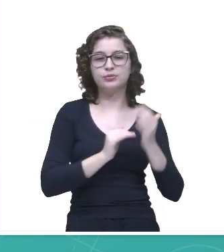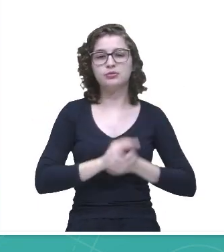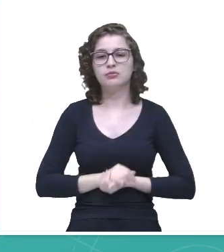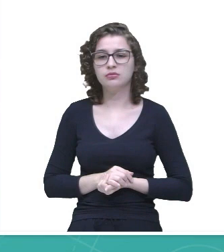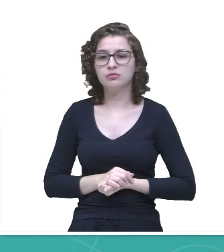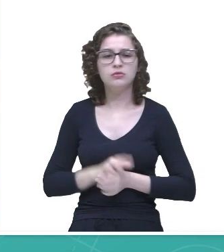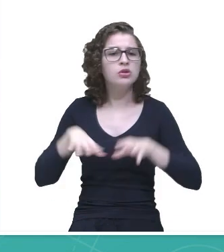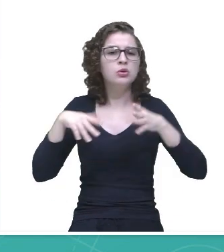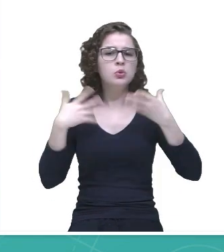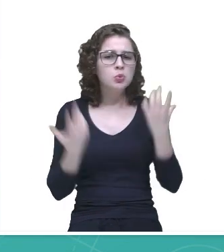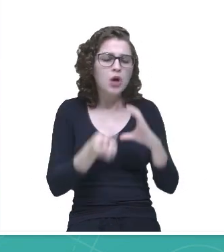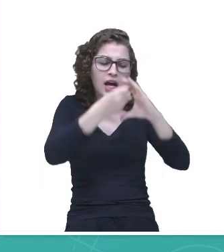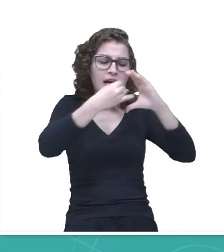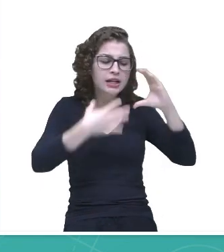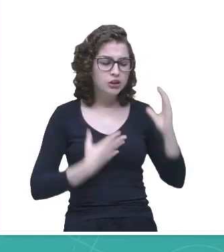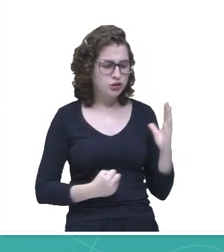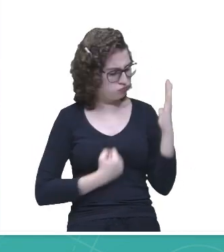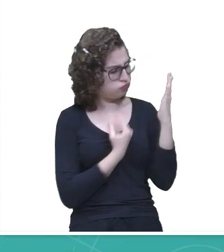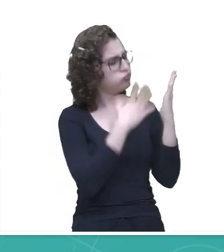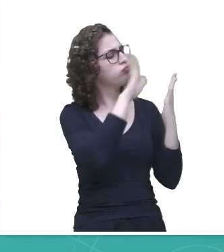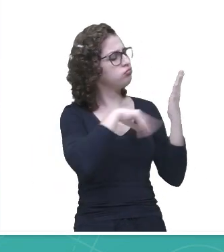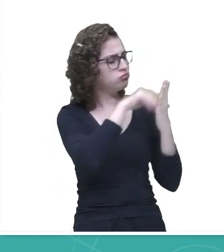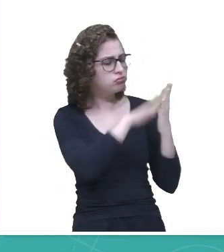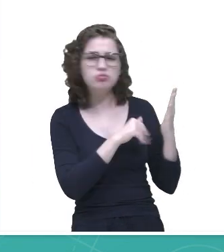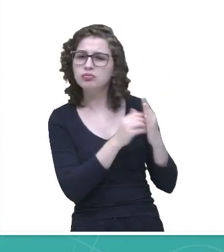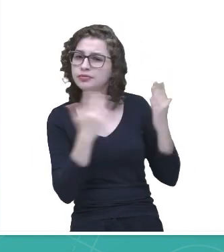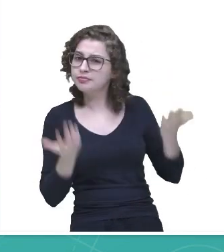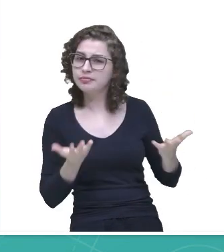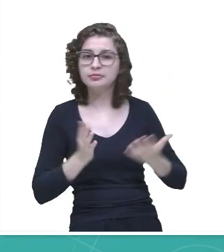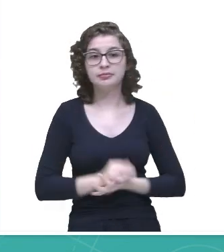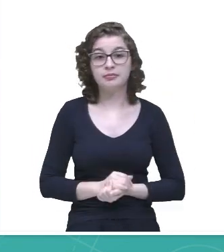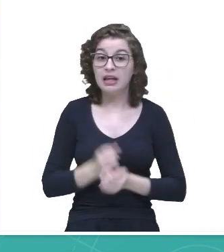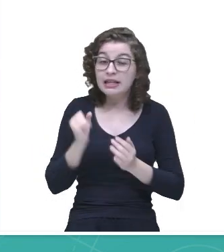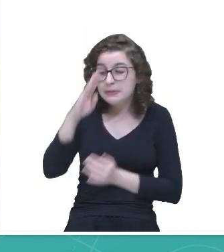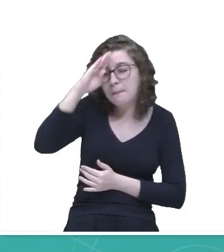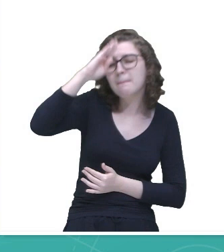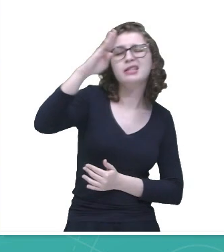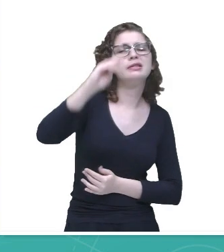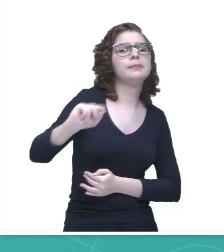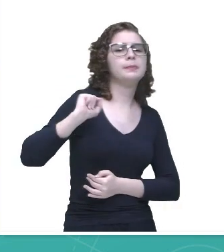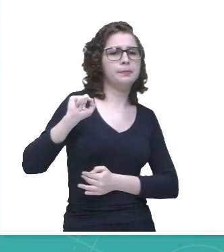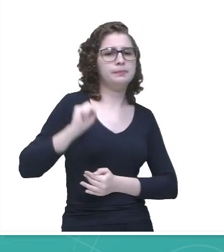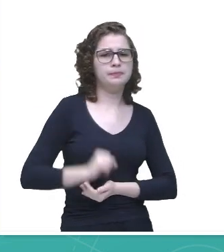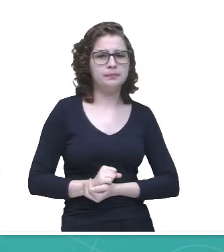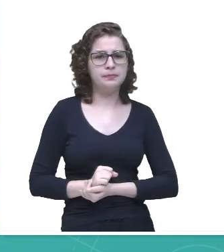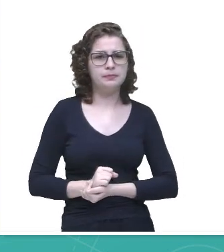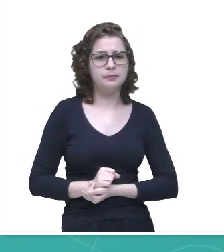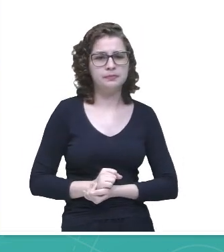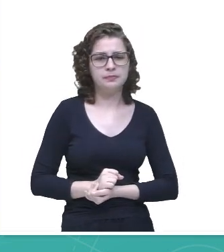a característica do expressionismo? Vamos ver? As principais características, né, desse movimento, né,